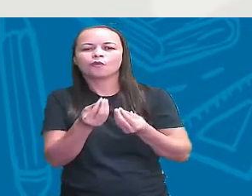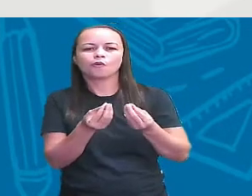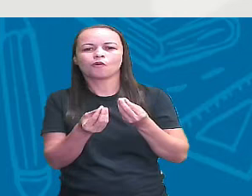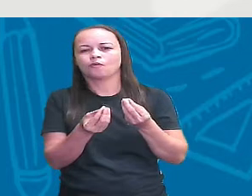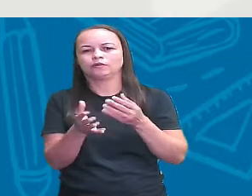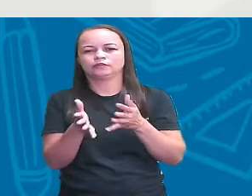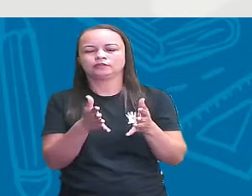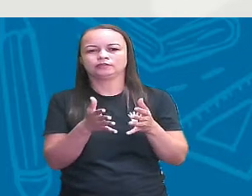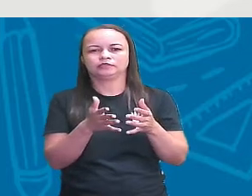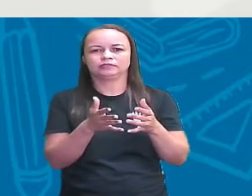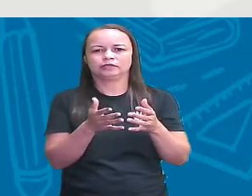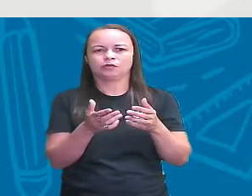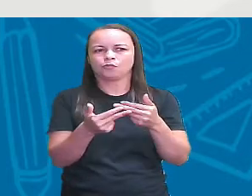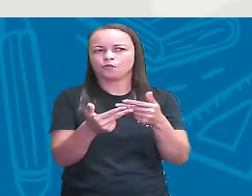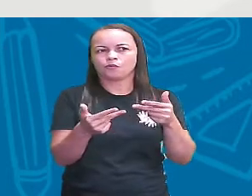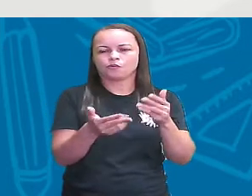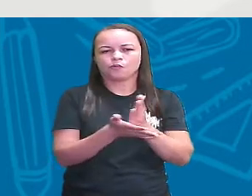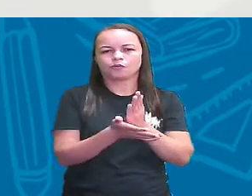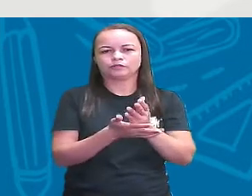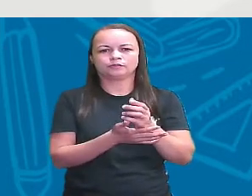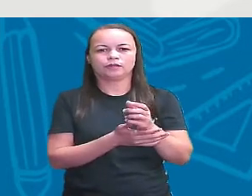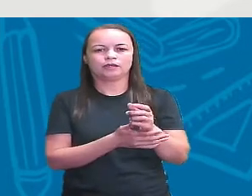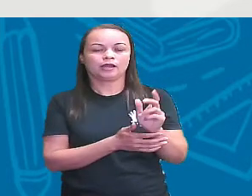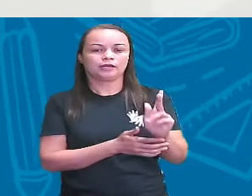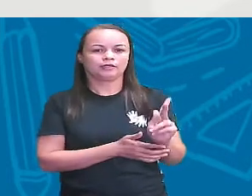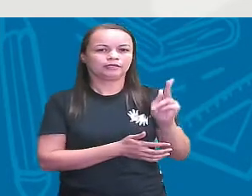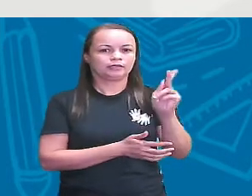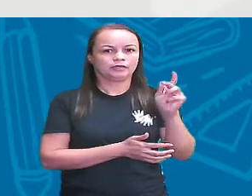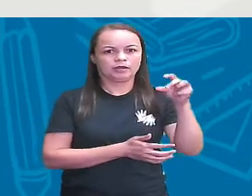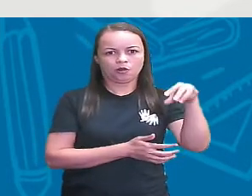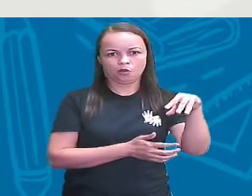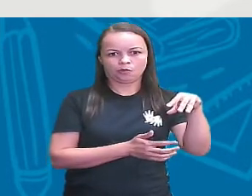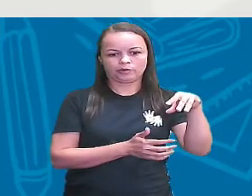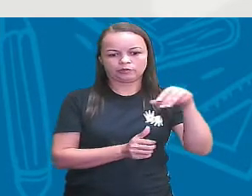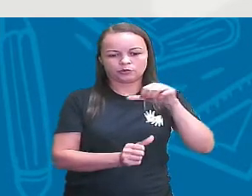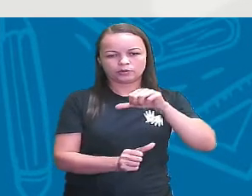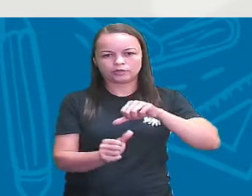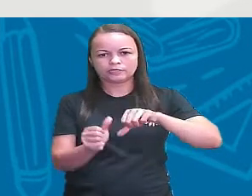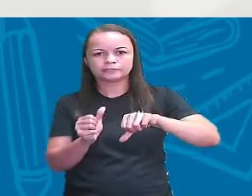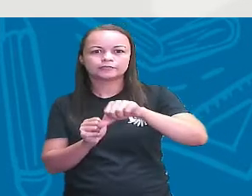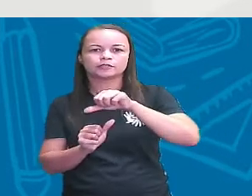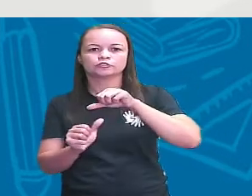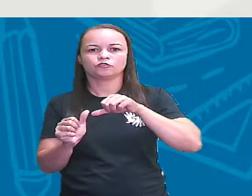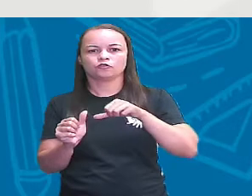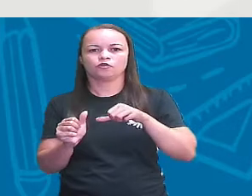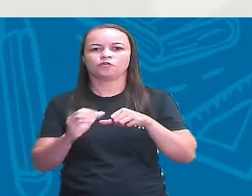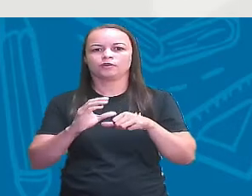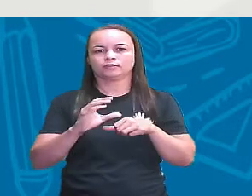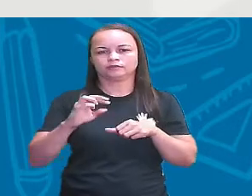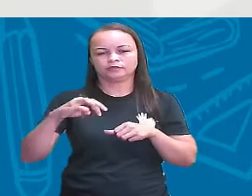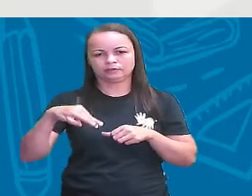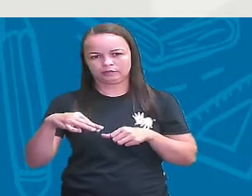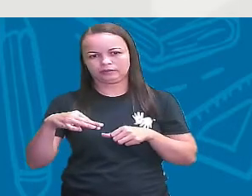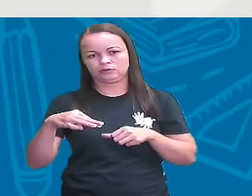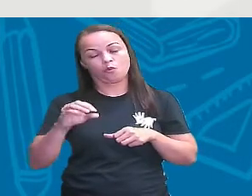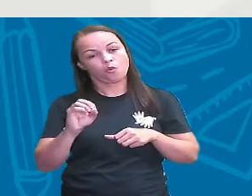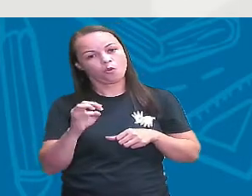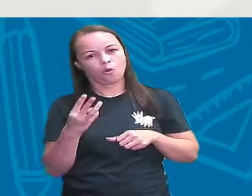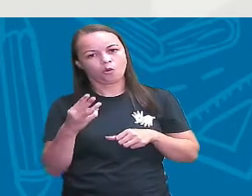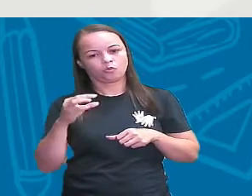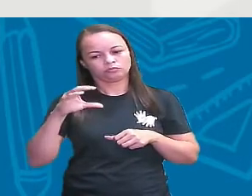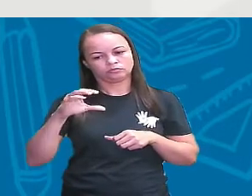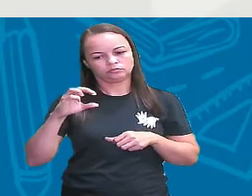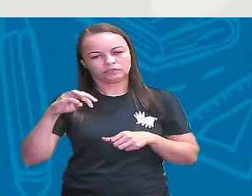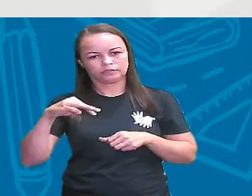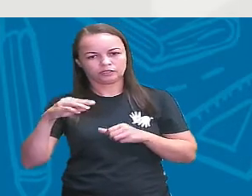algo que está em quilômetro e transforma em centímetro, ou vice-versa,